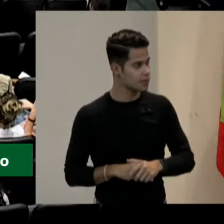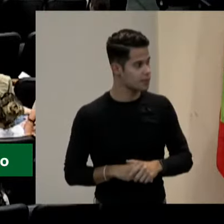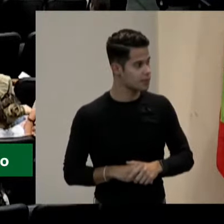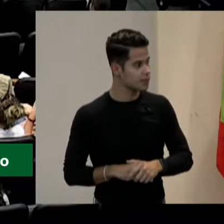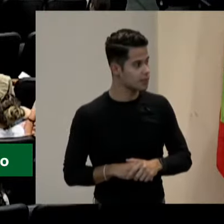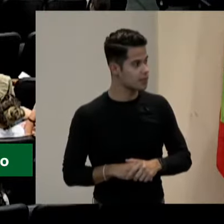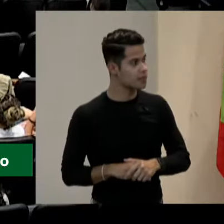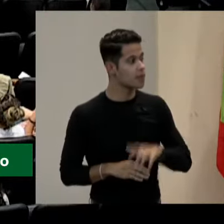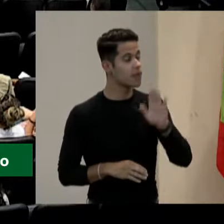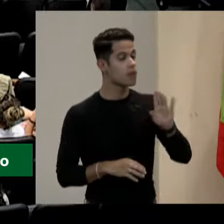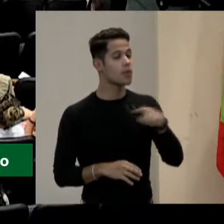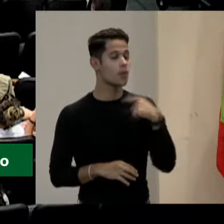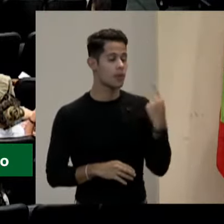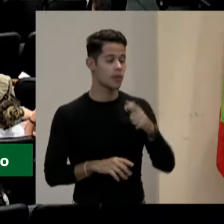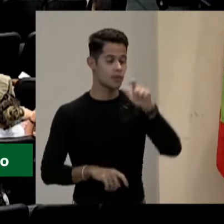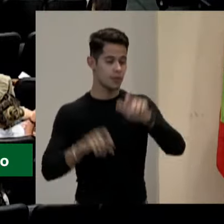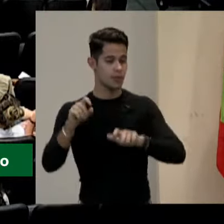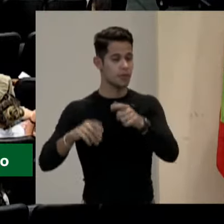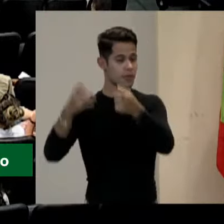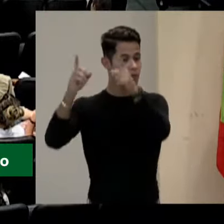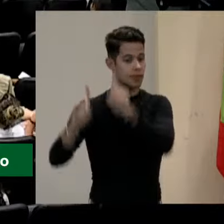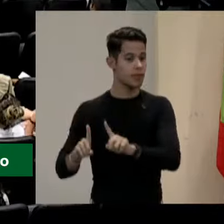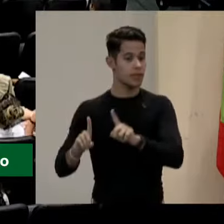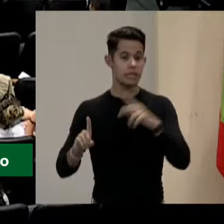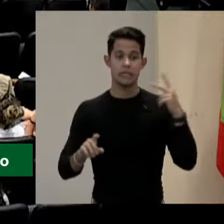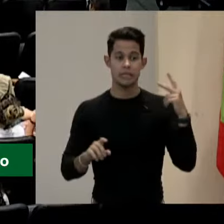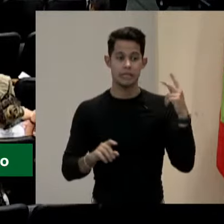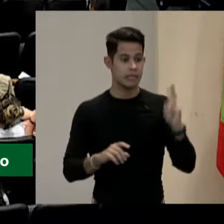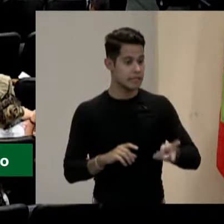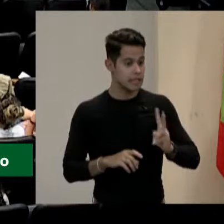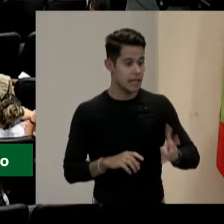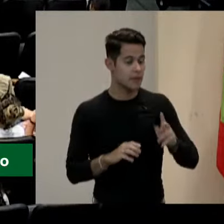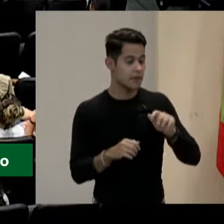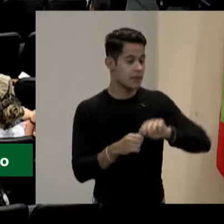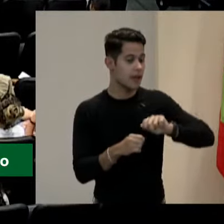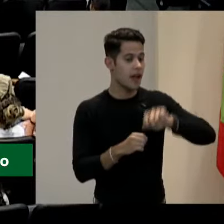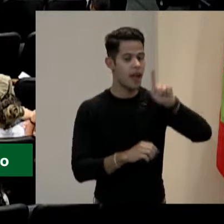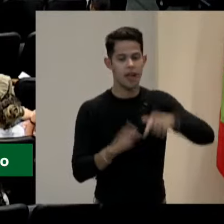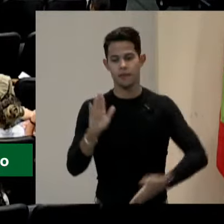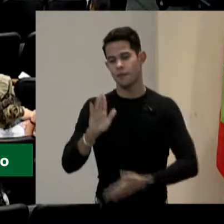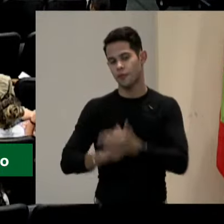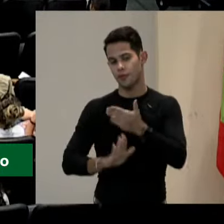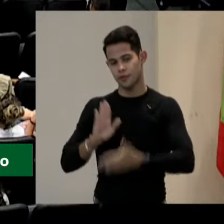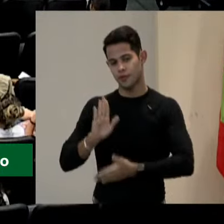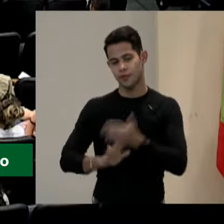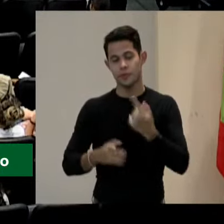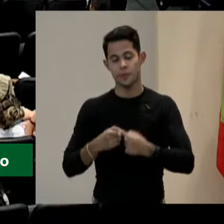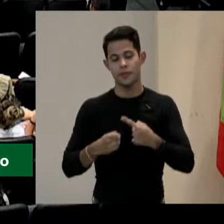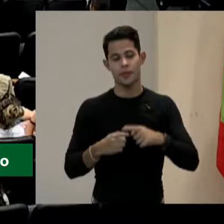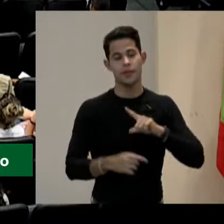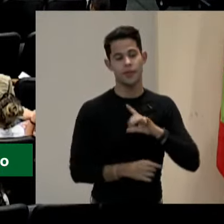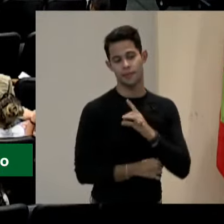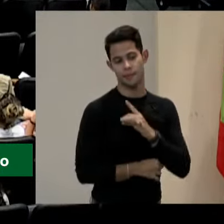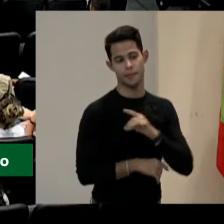O que nós, pessoas com deficiência, fazemos o tempo todo é correr, é fugir, porque nós temos medo da reação das